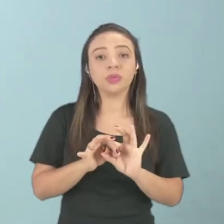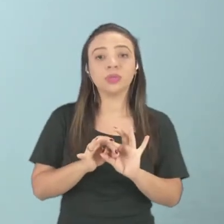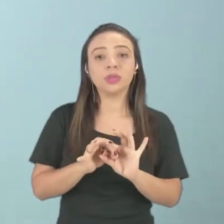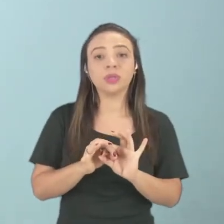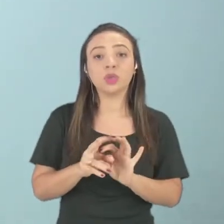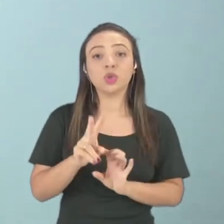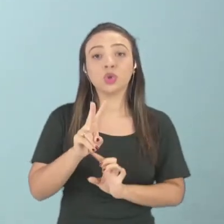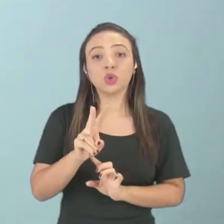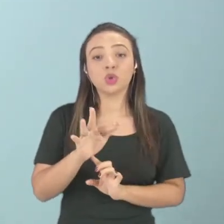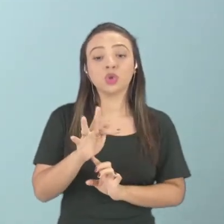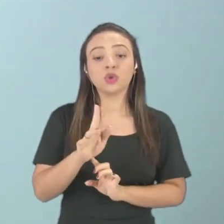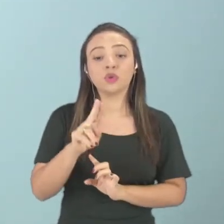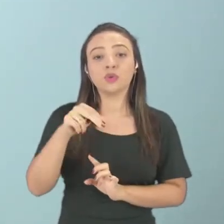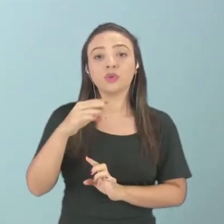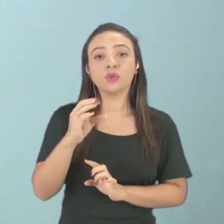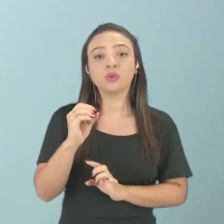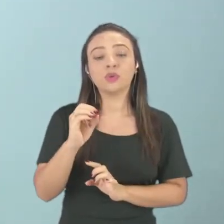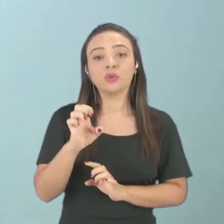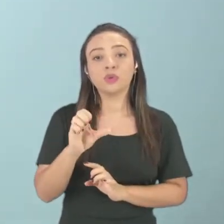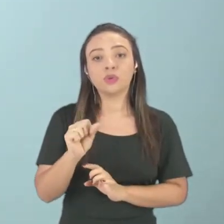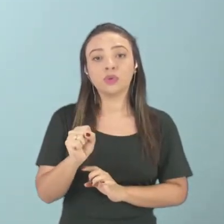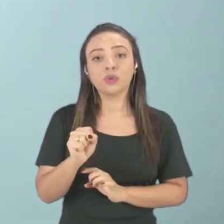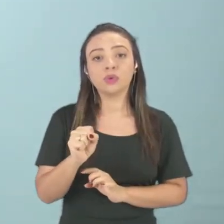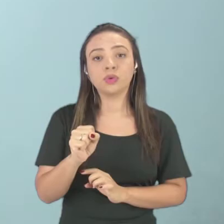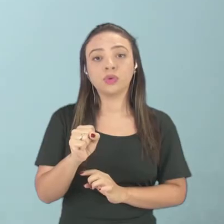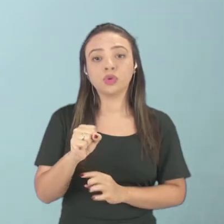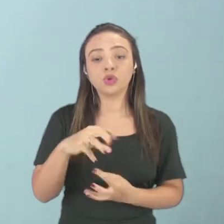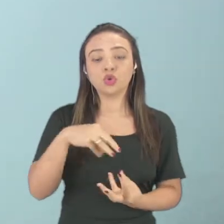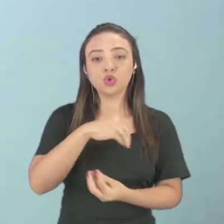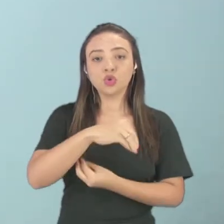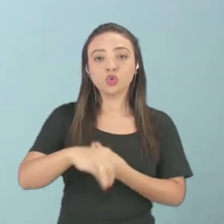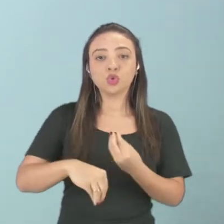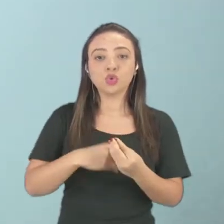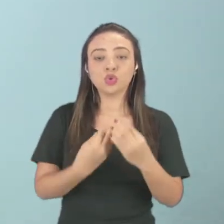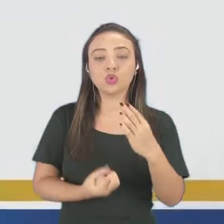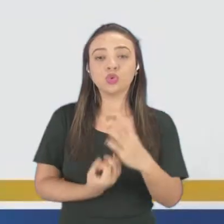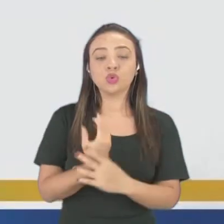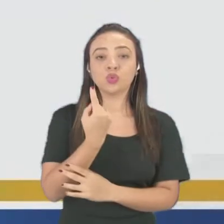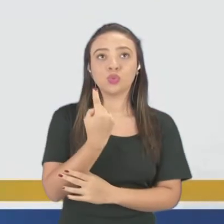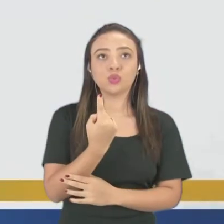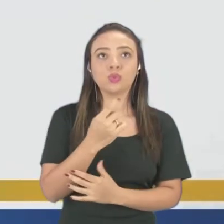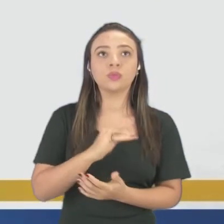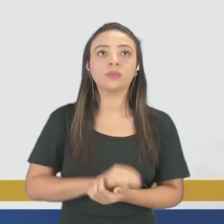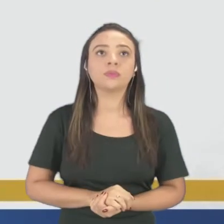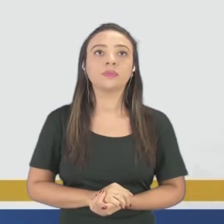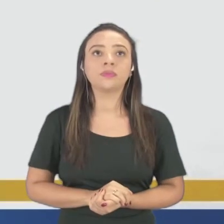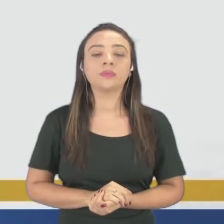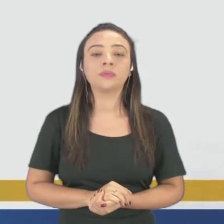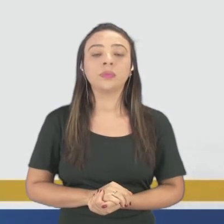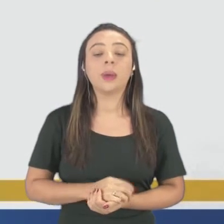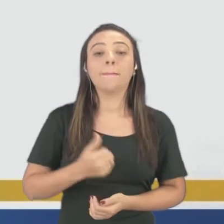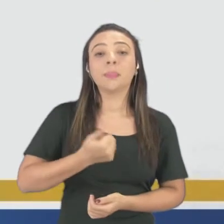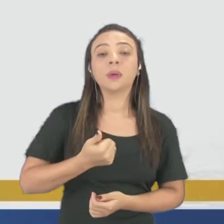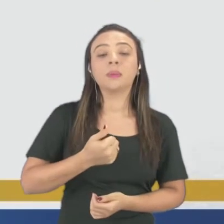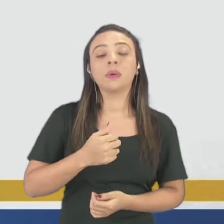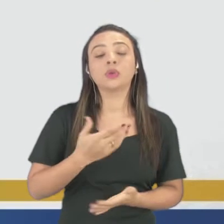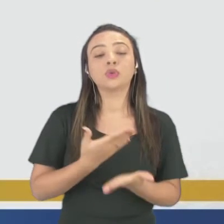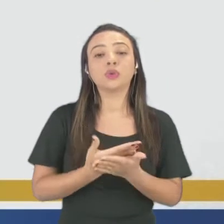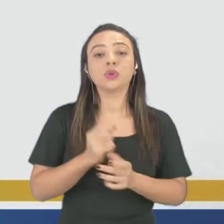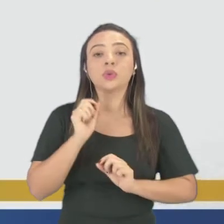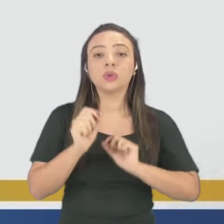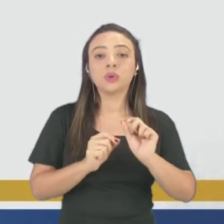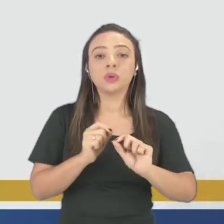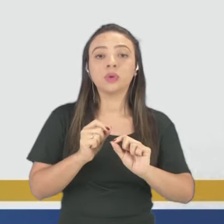de duas funções orgânicas em apenas um composto Beleza então a primeira função orgânica e mista que nós vamos